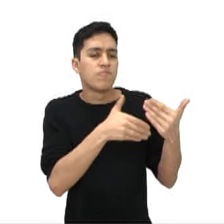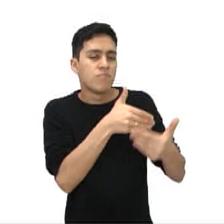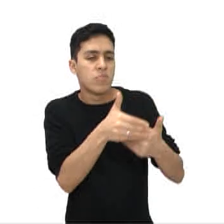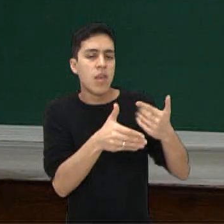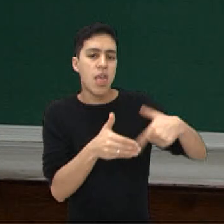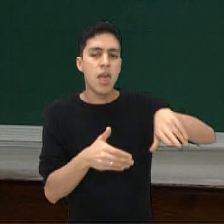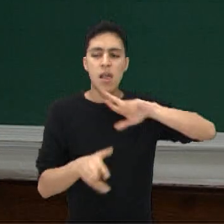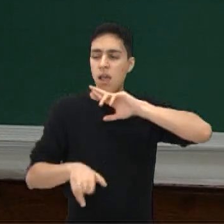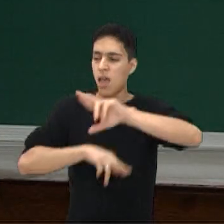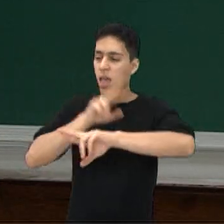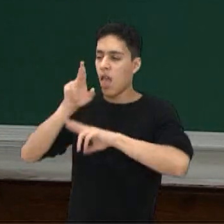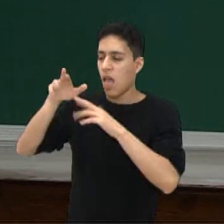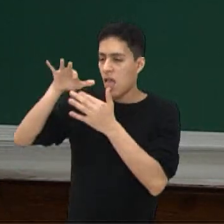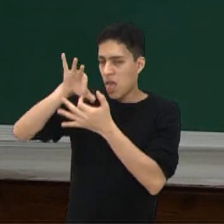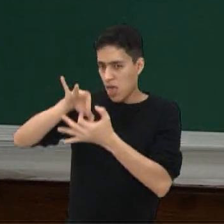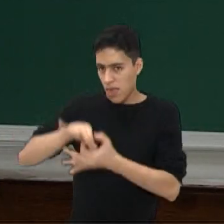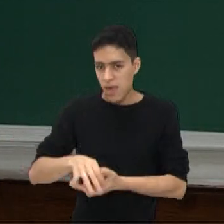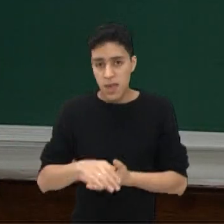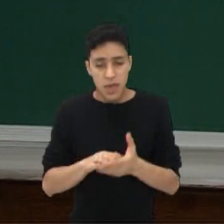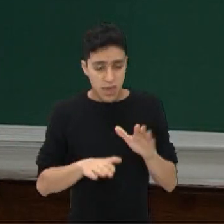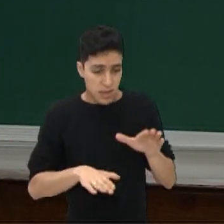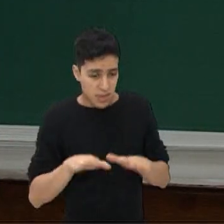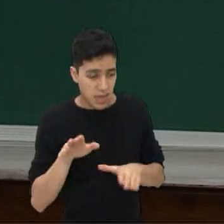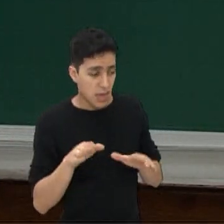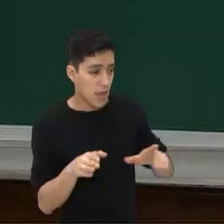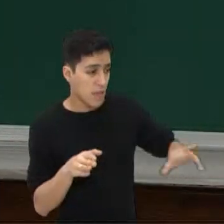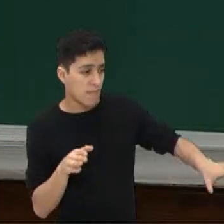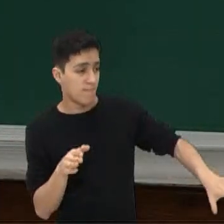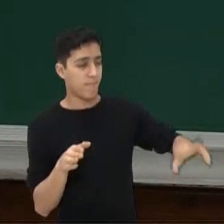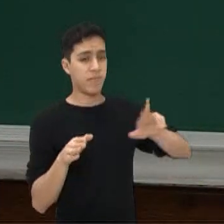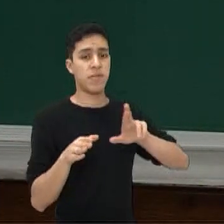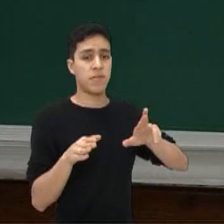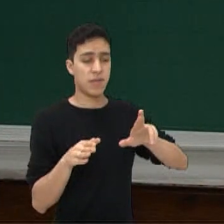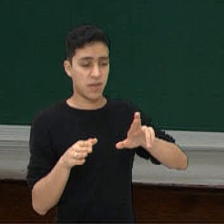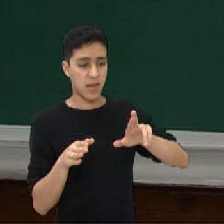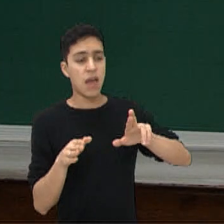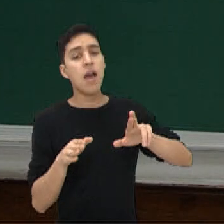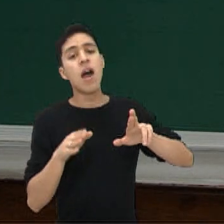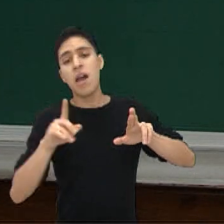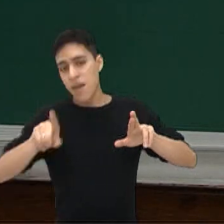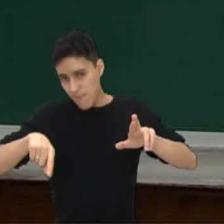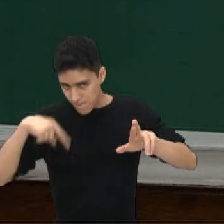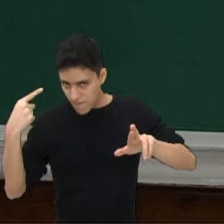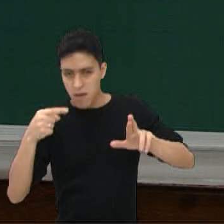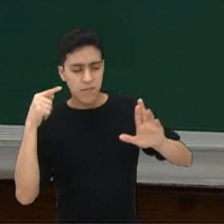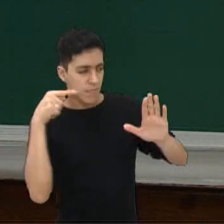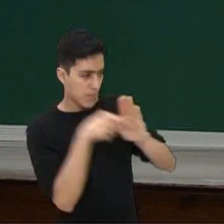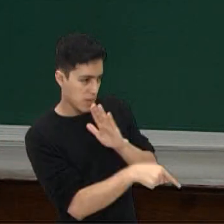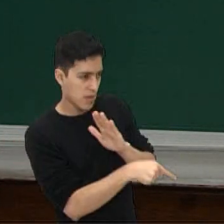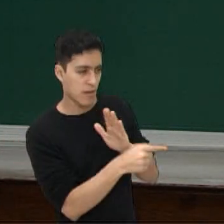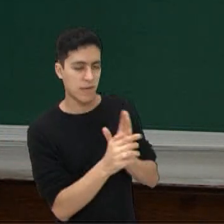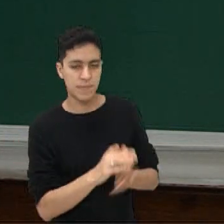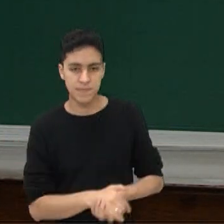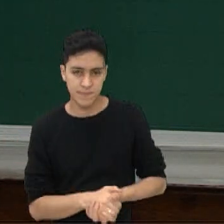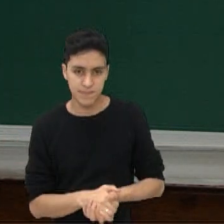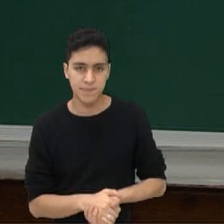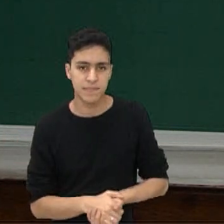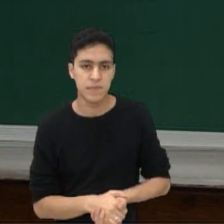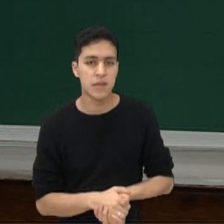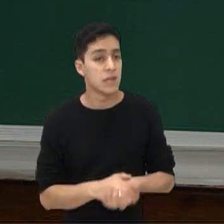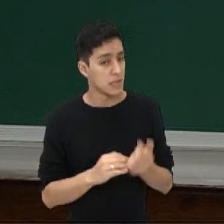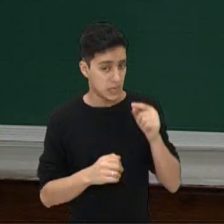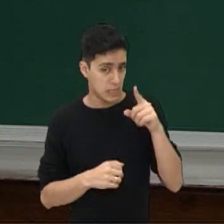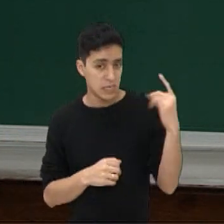do entrevistado. Como eu disse, às vezes a resposta do entrevistado é que leva a uma nova pergunta, tá? Isso